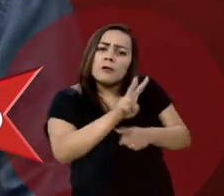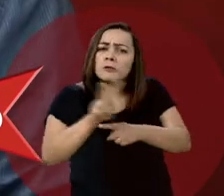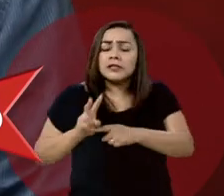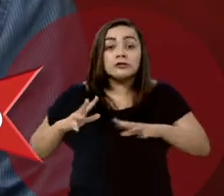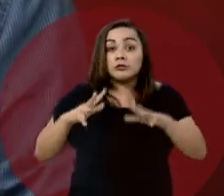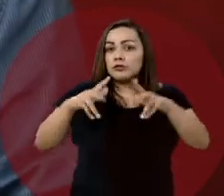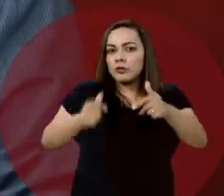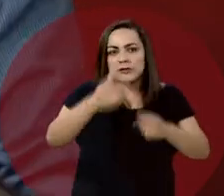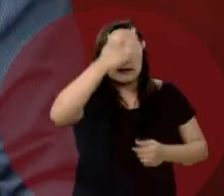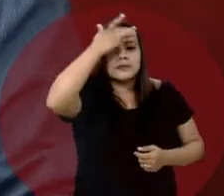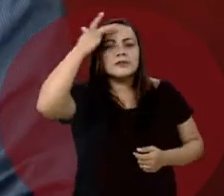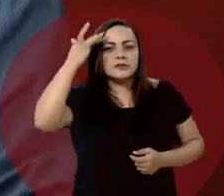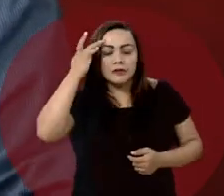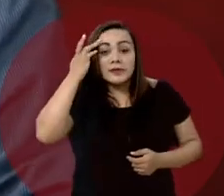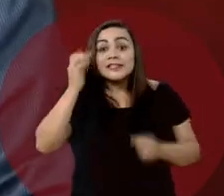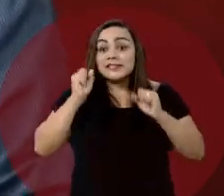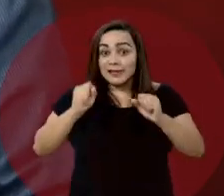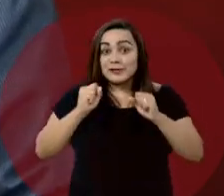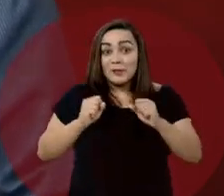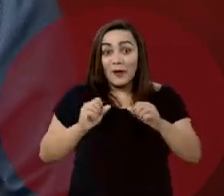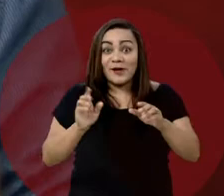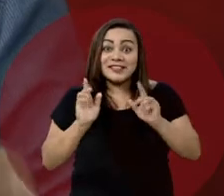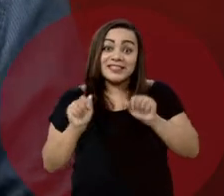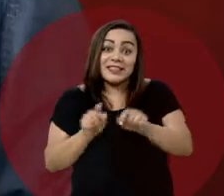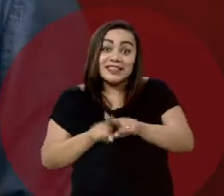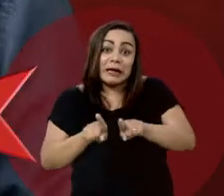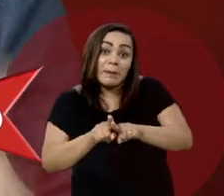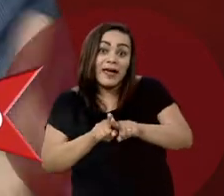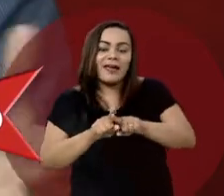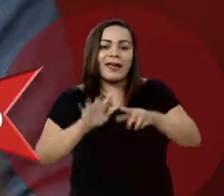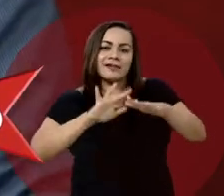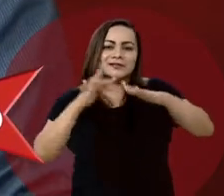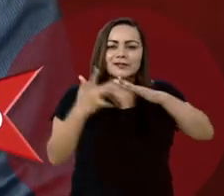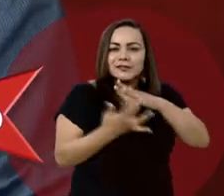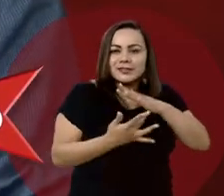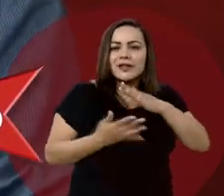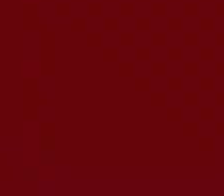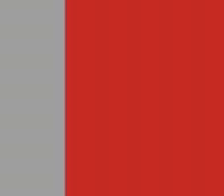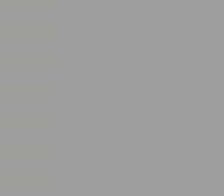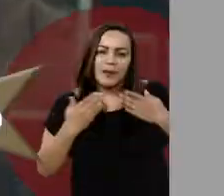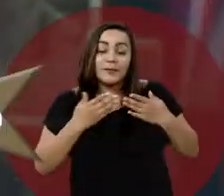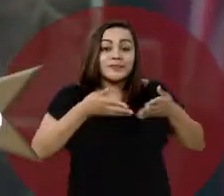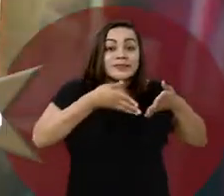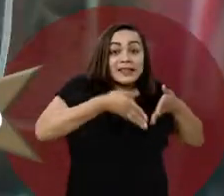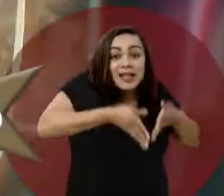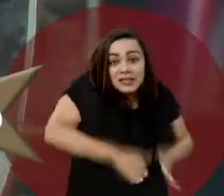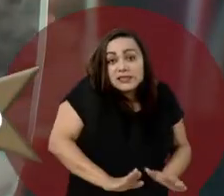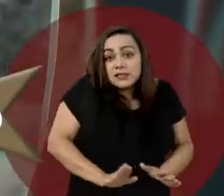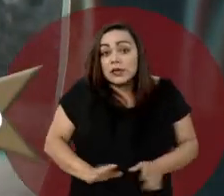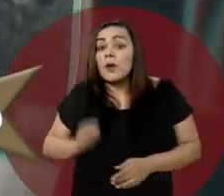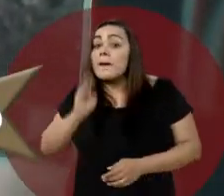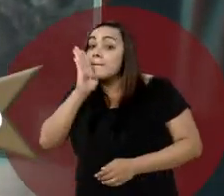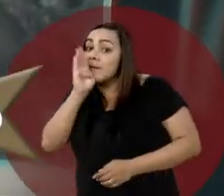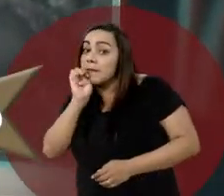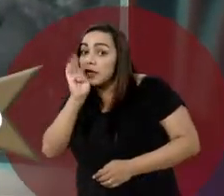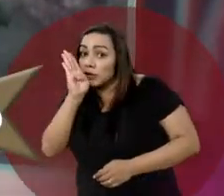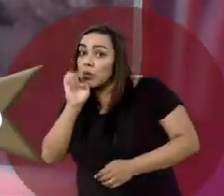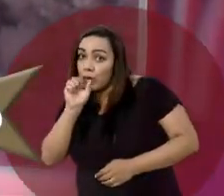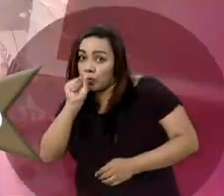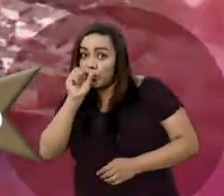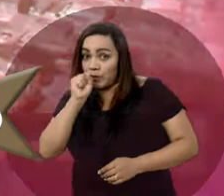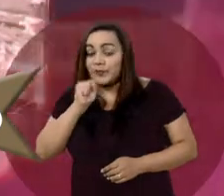de todas as pessoas. Vocês podem me acompanhar também pelas redes sociais. Vamos dialogar. Nascido em